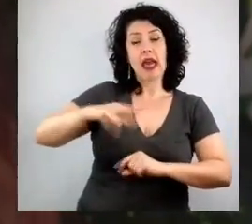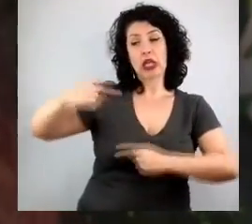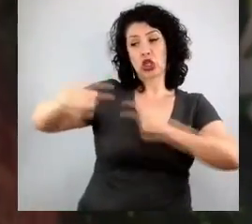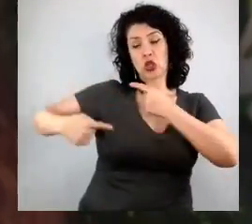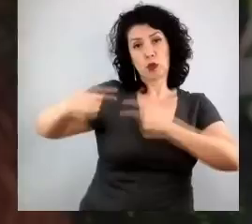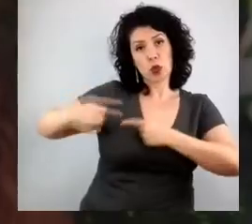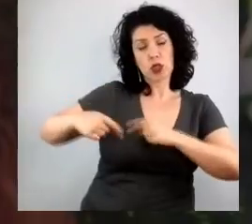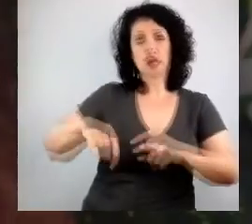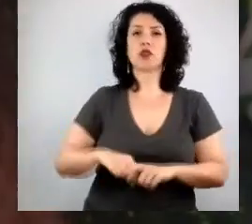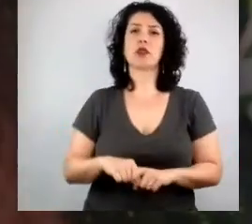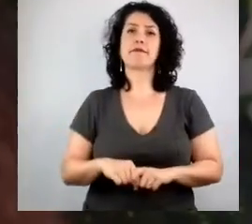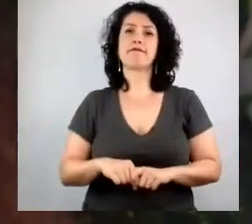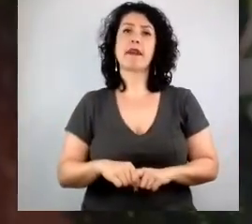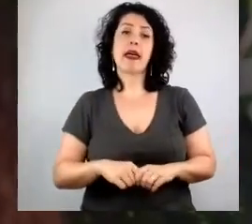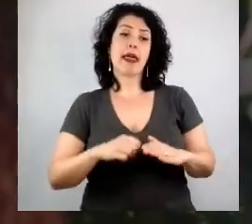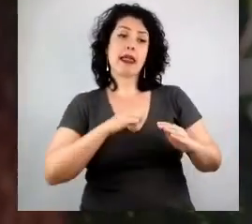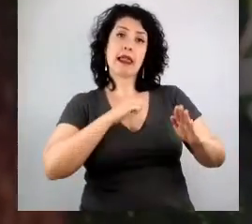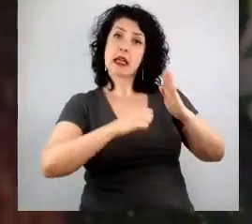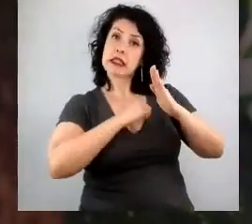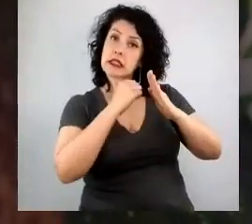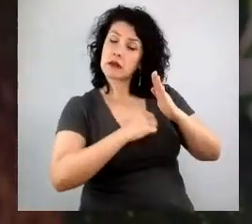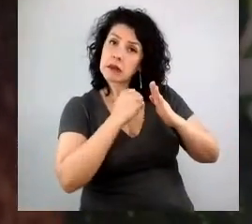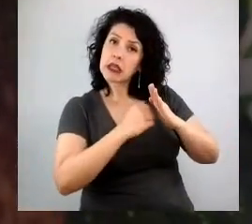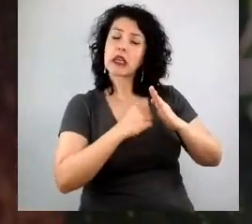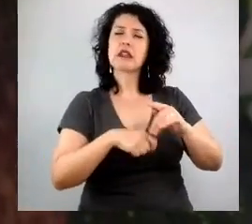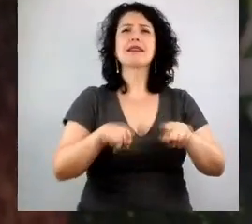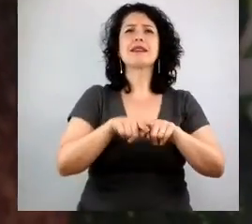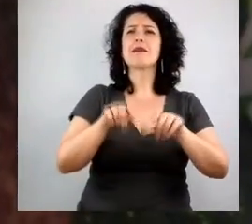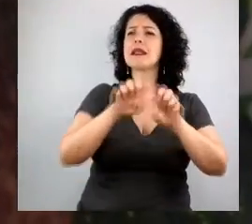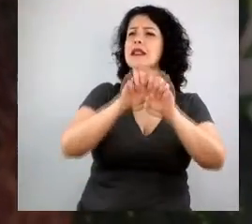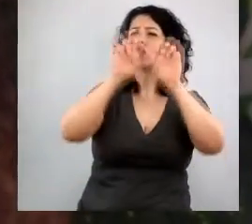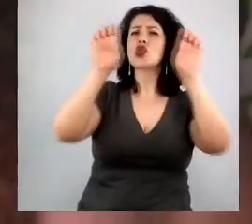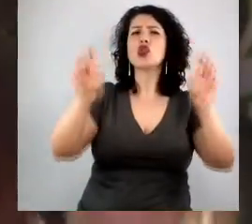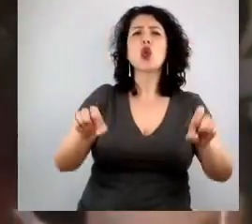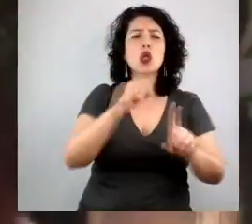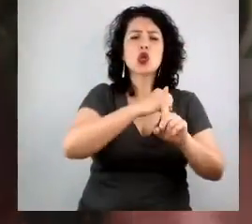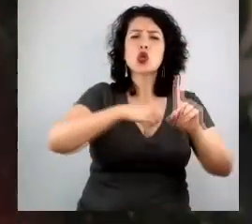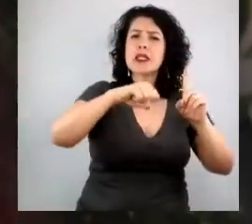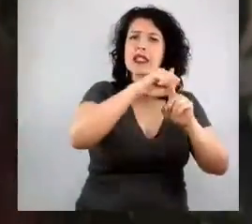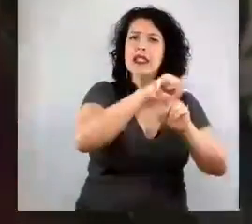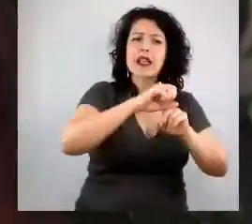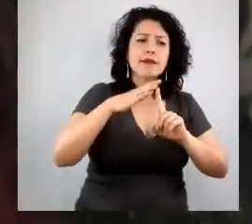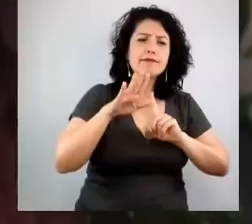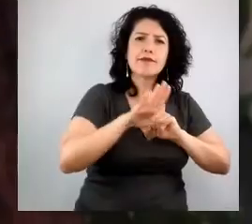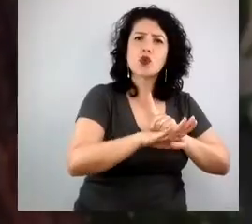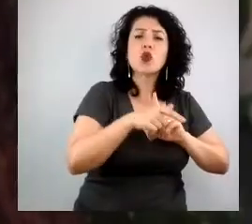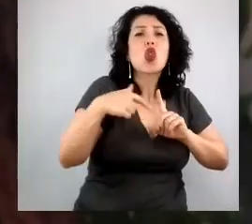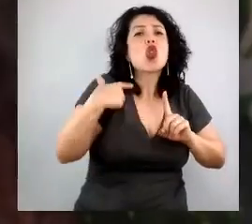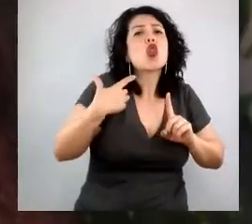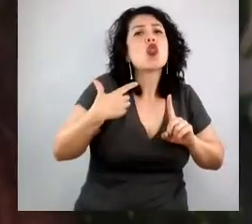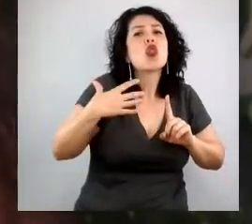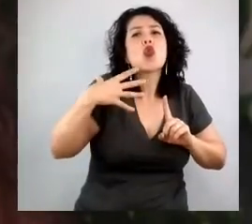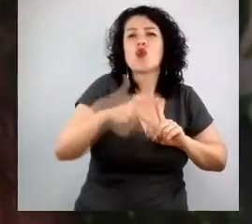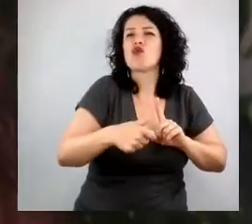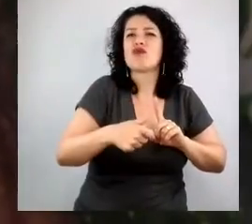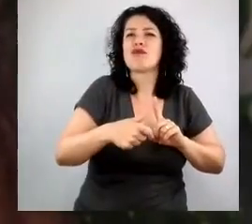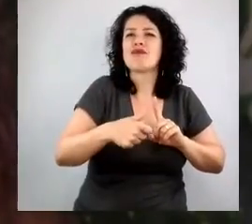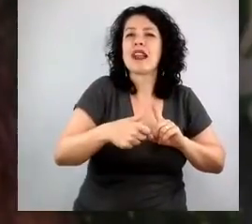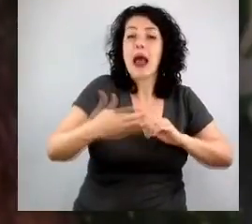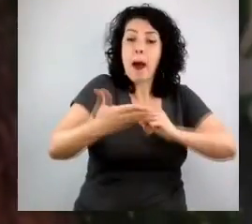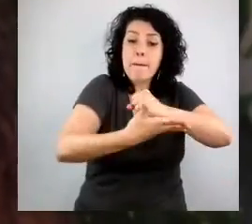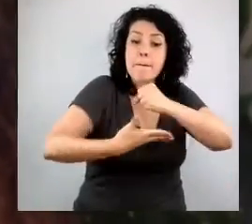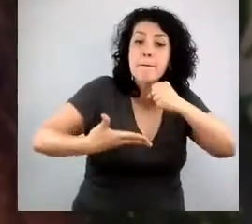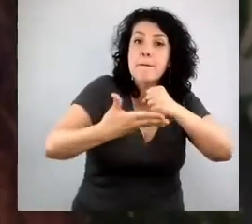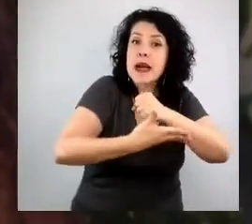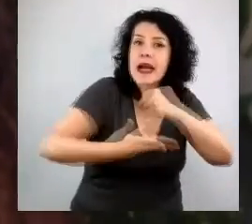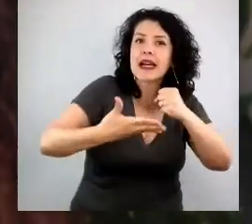em toda a estrutura da sociedade, na coluna cervical mesmo, né, da estrutura